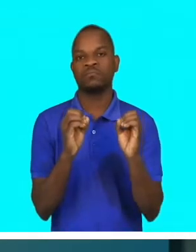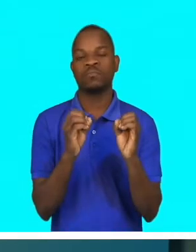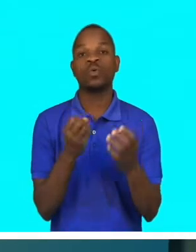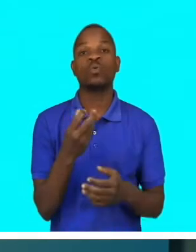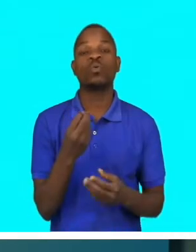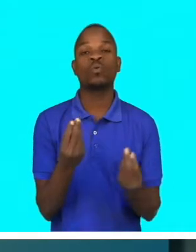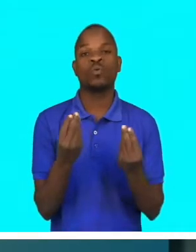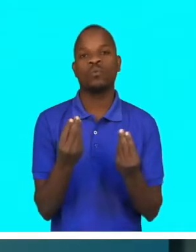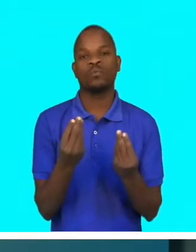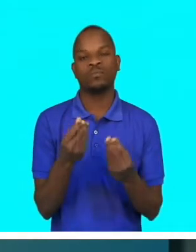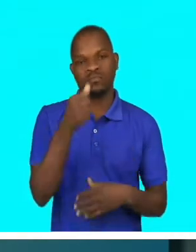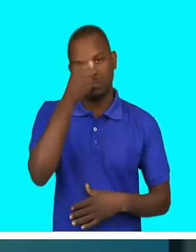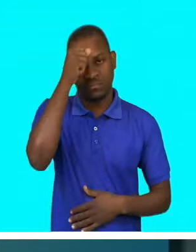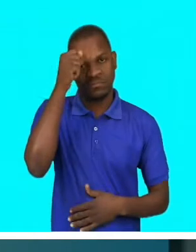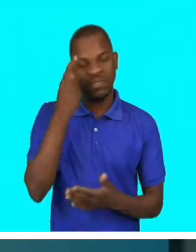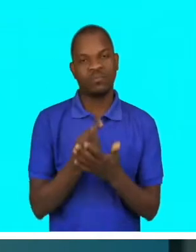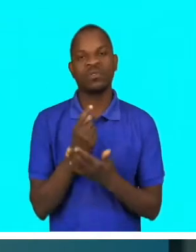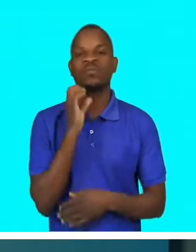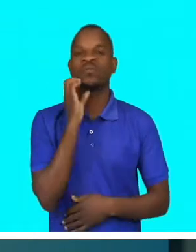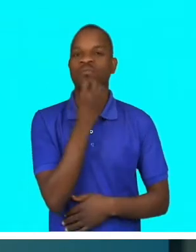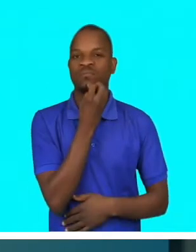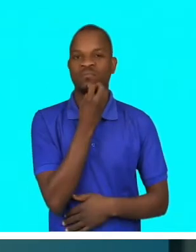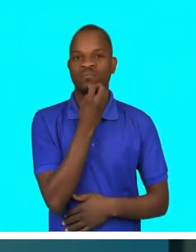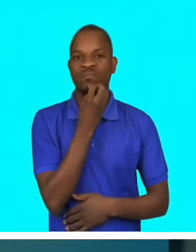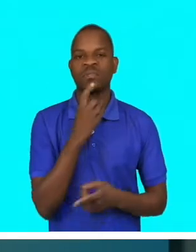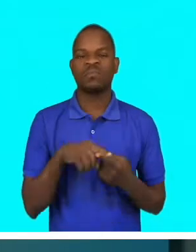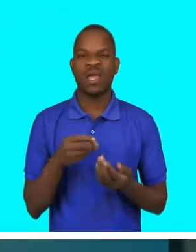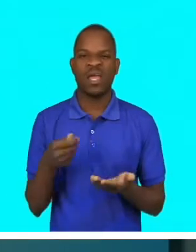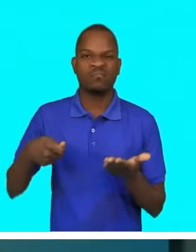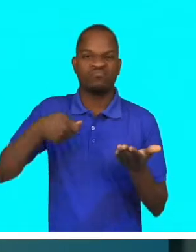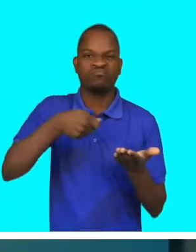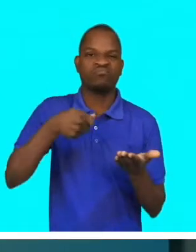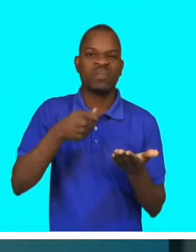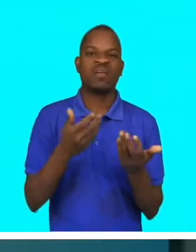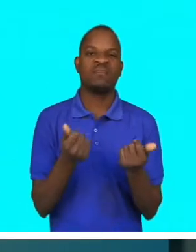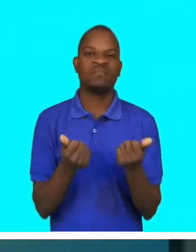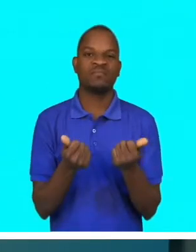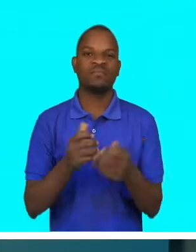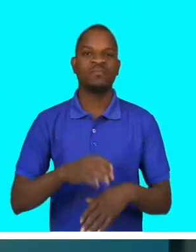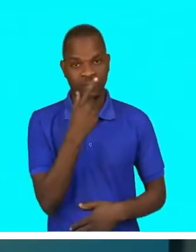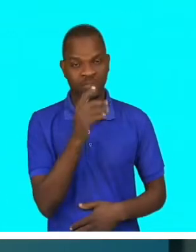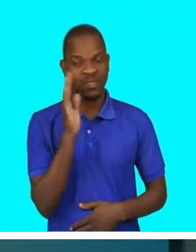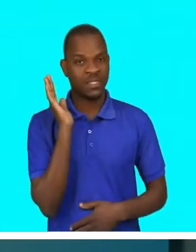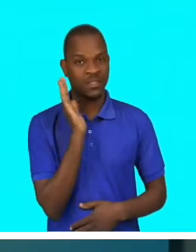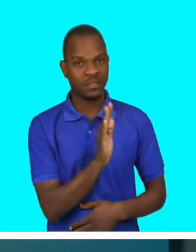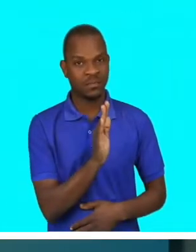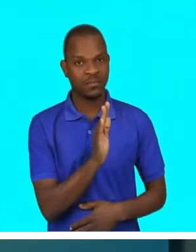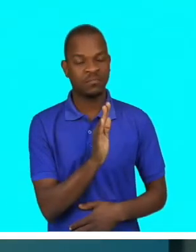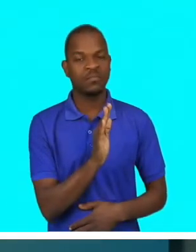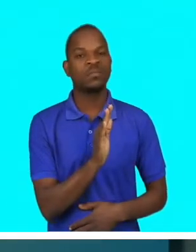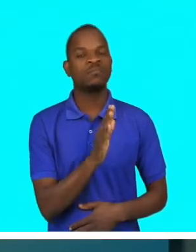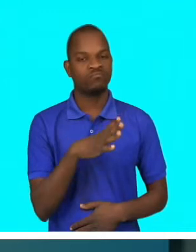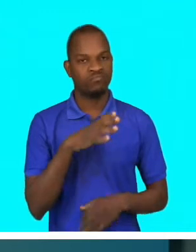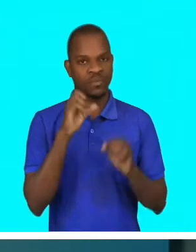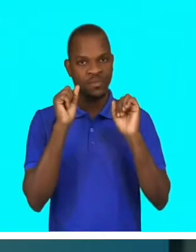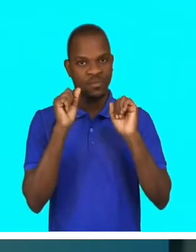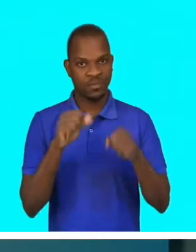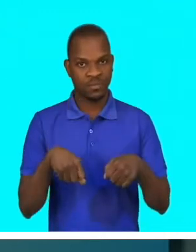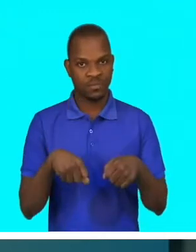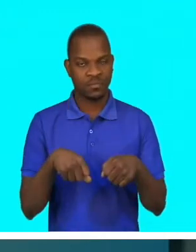sentir se está a sentir dores ou não, tem que ter cuidado com ela. Lhe dou coisas leves mesmo. Tem medicamento dele,